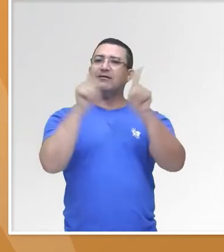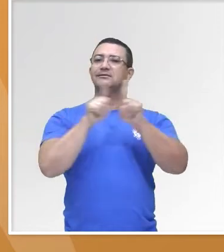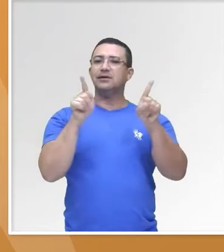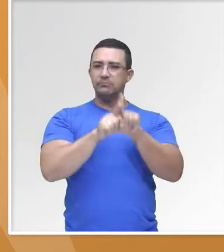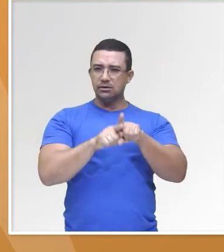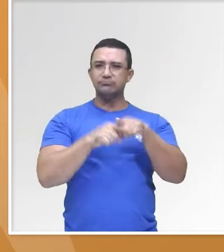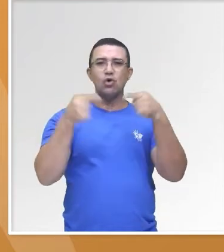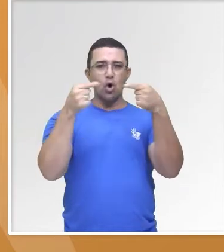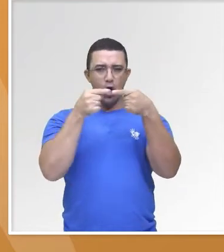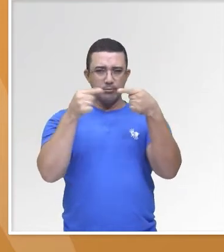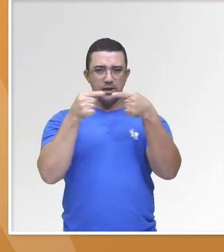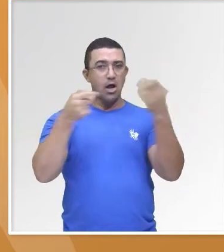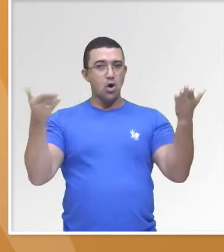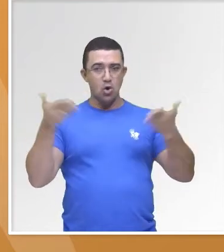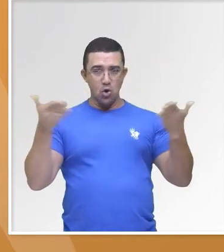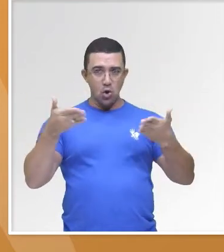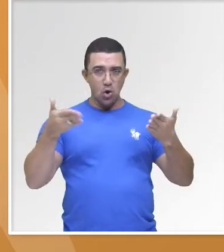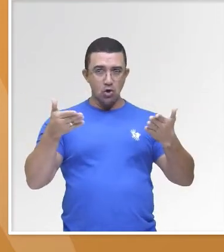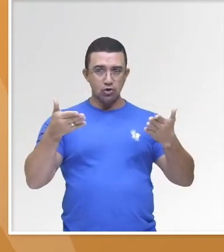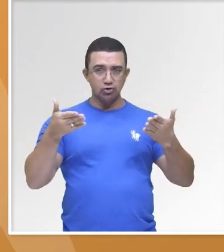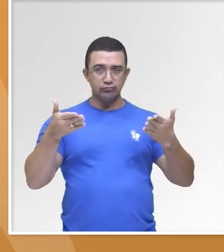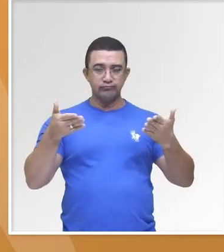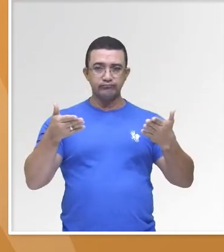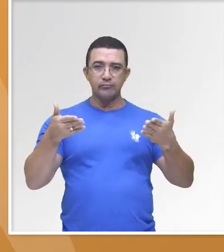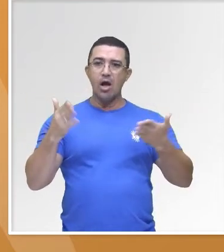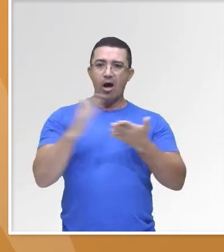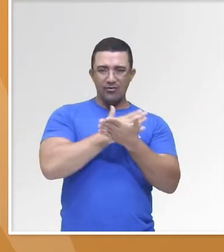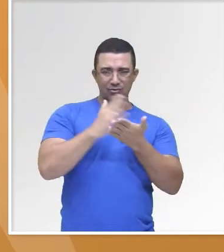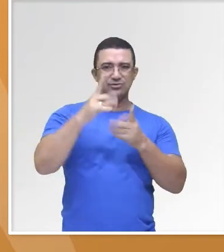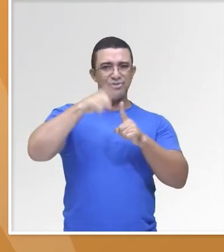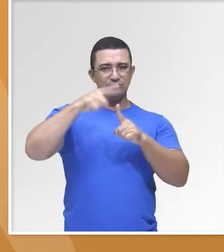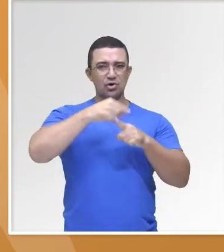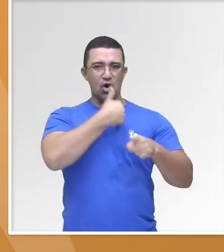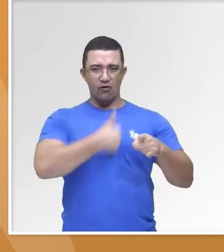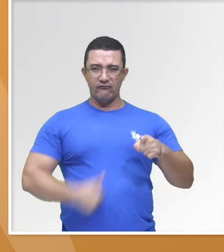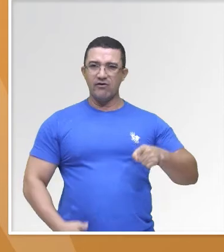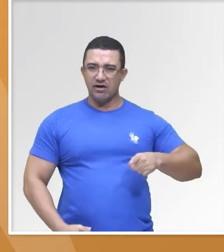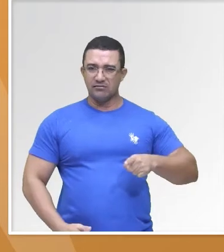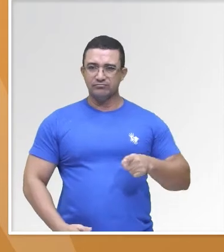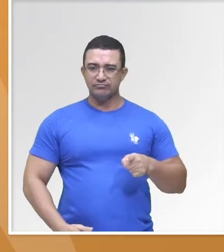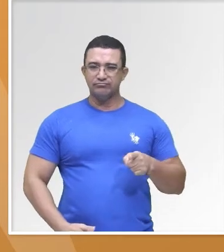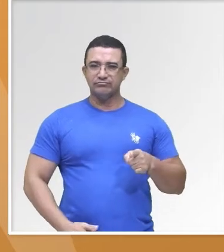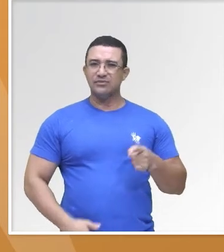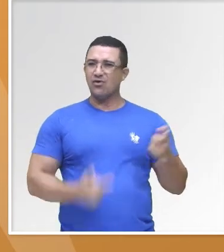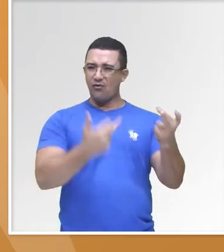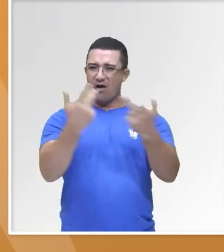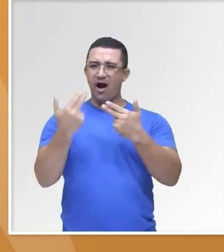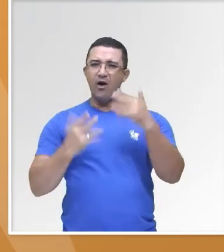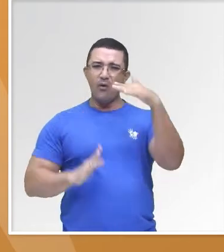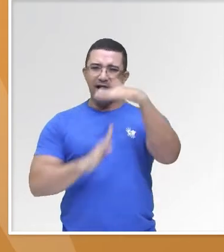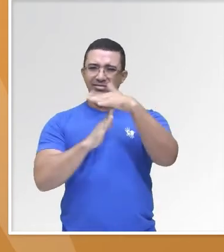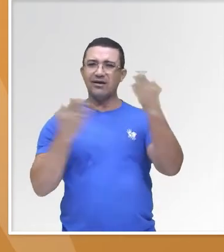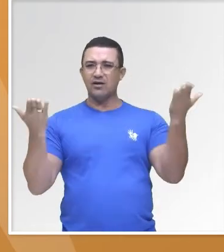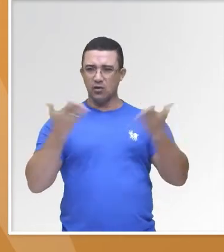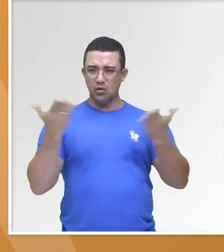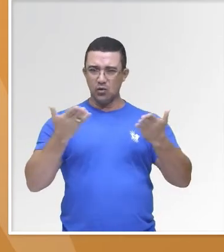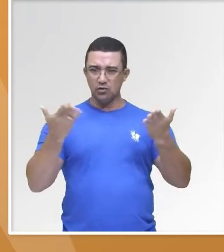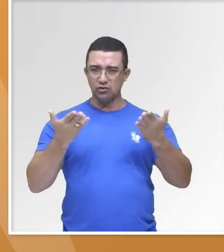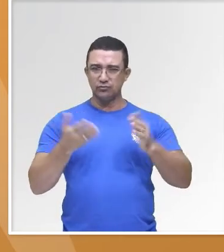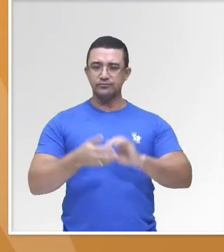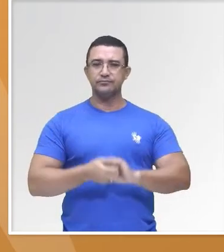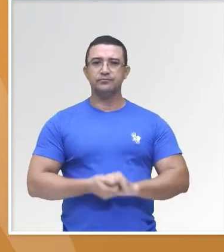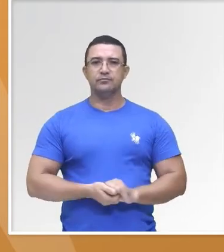hoje, baseada em muitas formas de governo. A enciclopédia era uma coletânea de